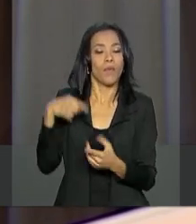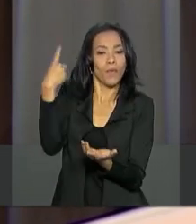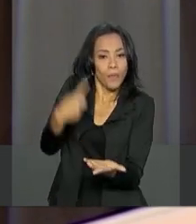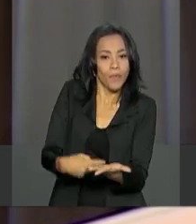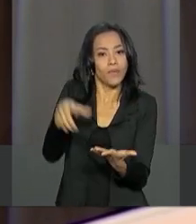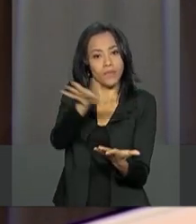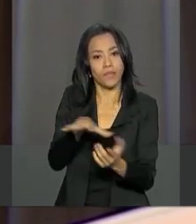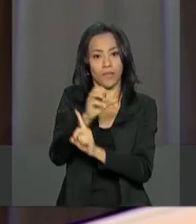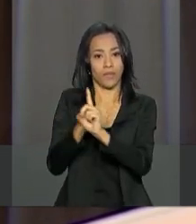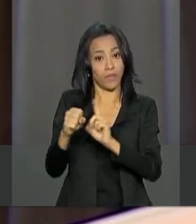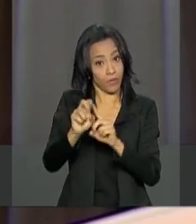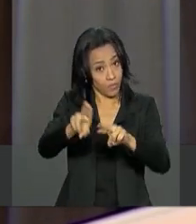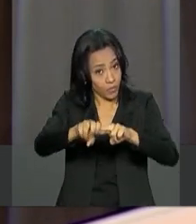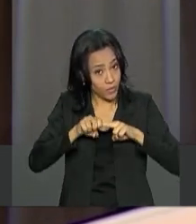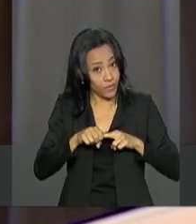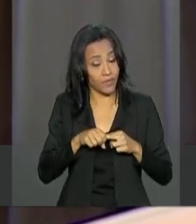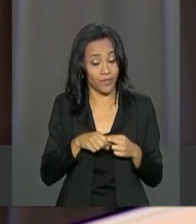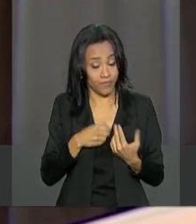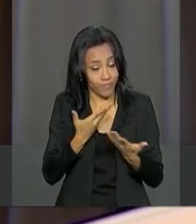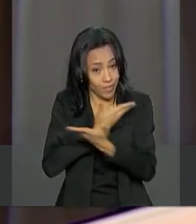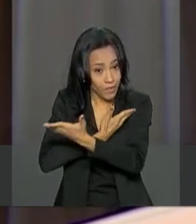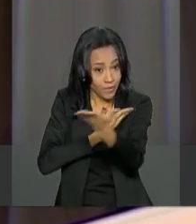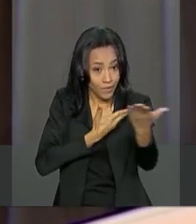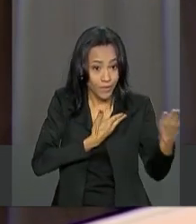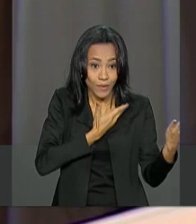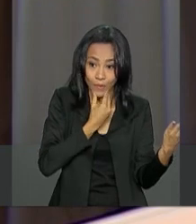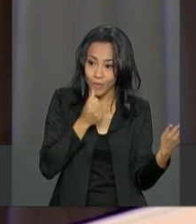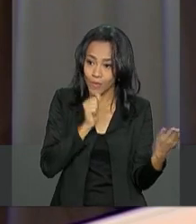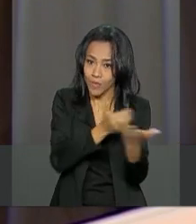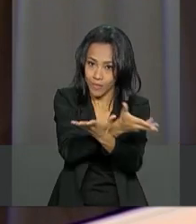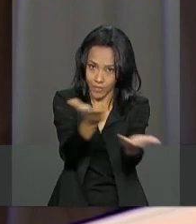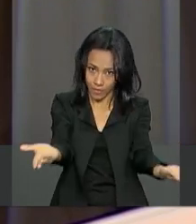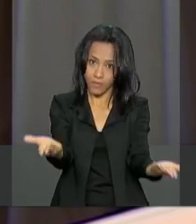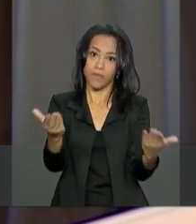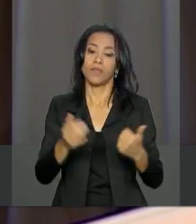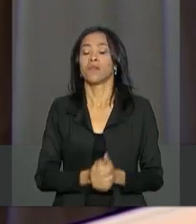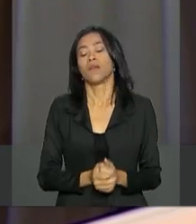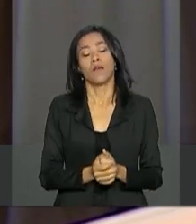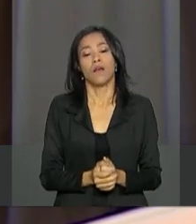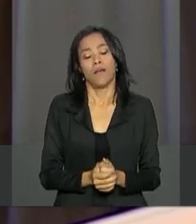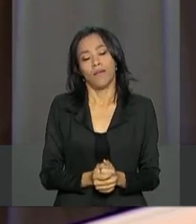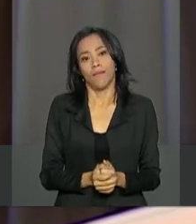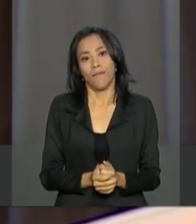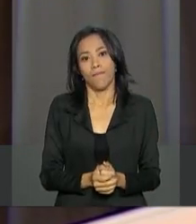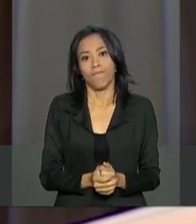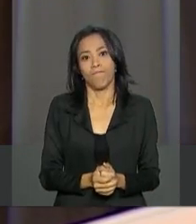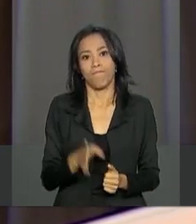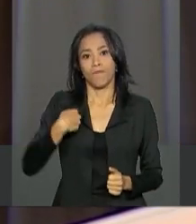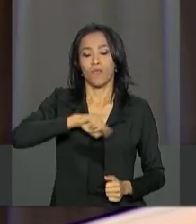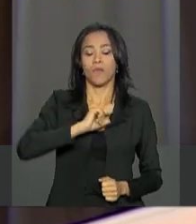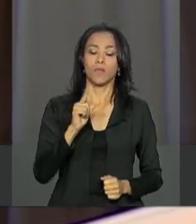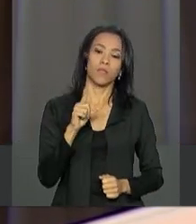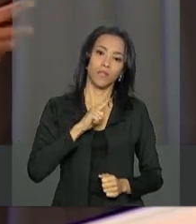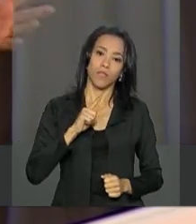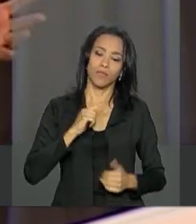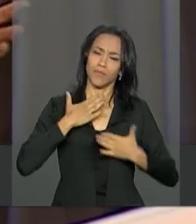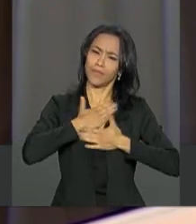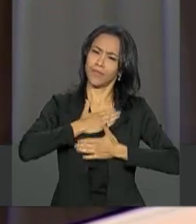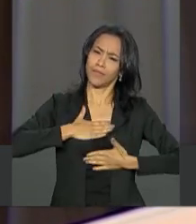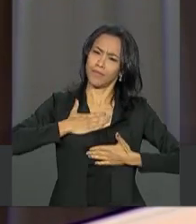responsabilidade social. Portanto, meus amigos, meus senhores e minhas senhoras, nós temos uma